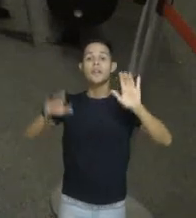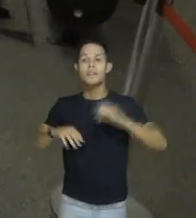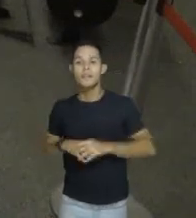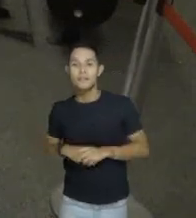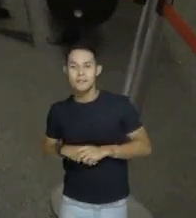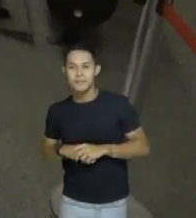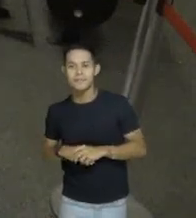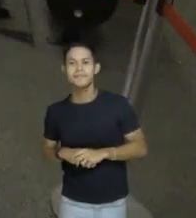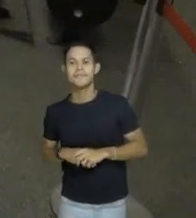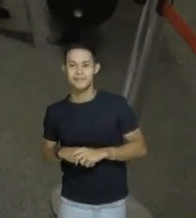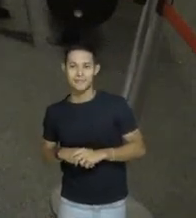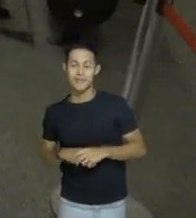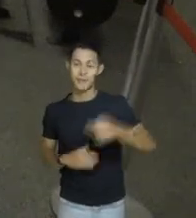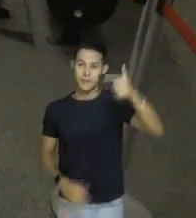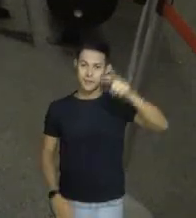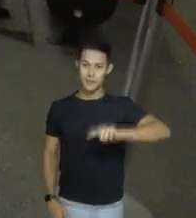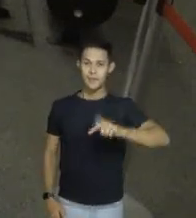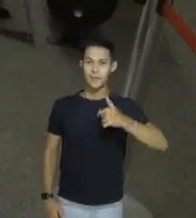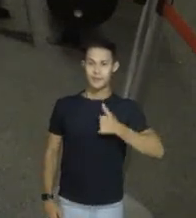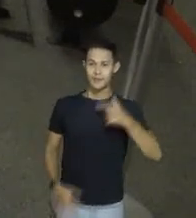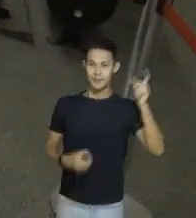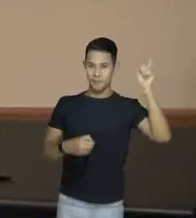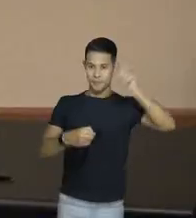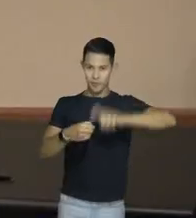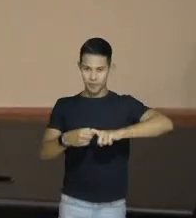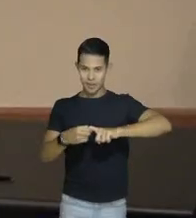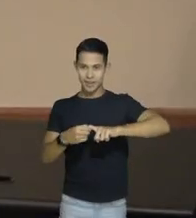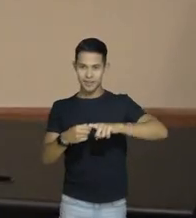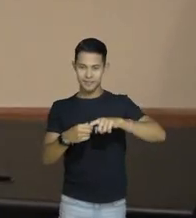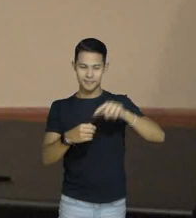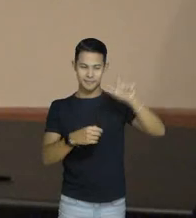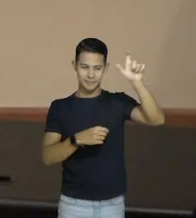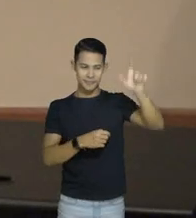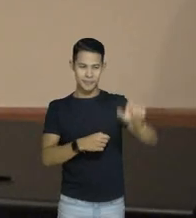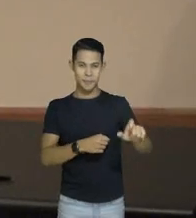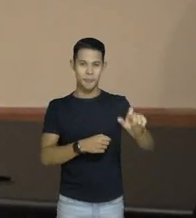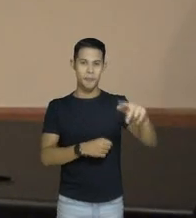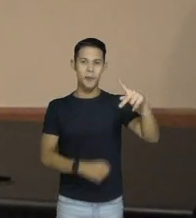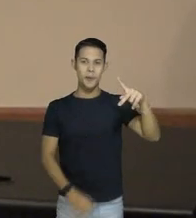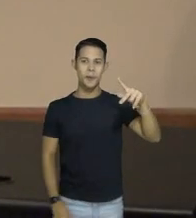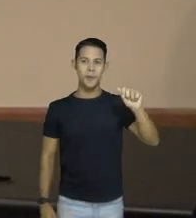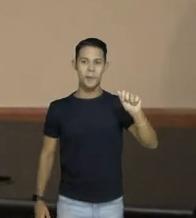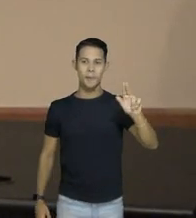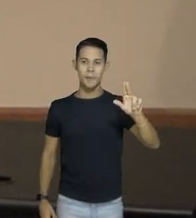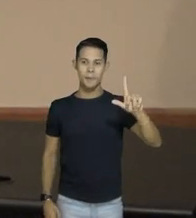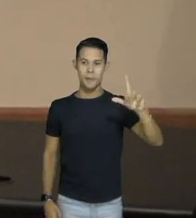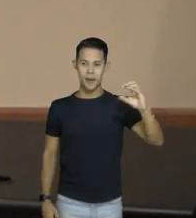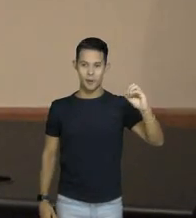Então, eu vou retomar um pouquinho lá na fala do Paulo. Paulo, né?